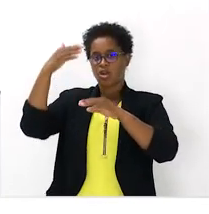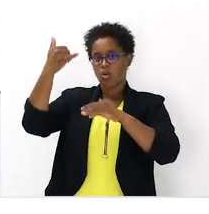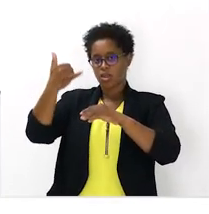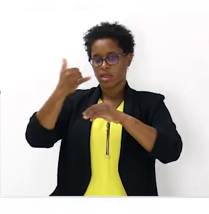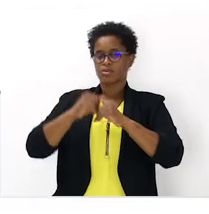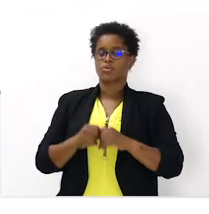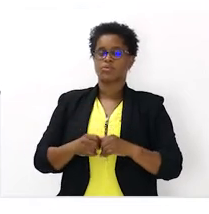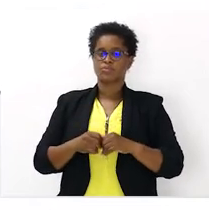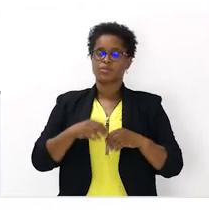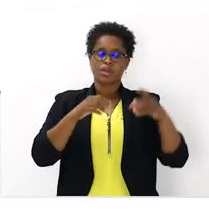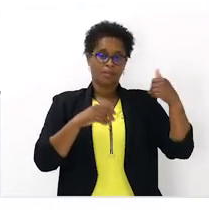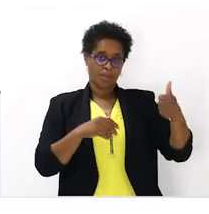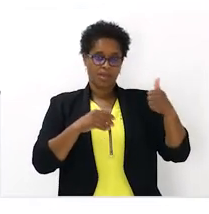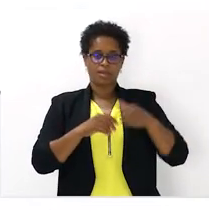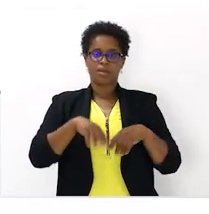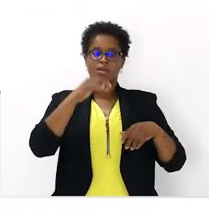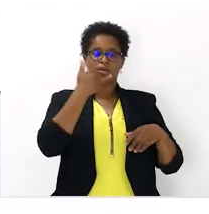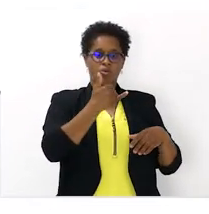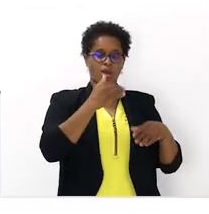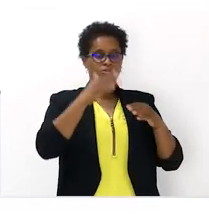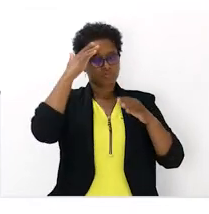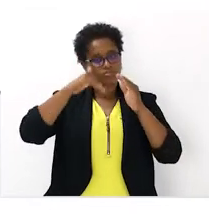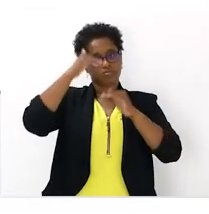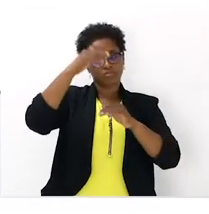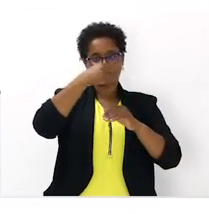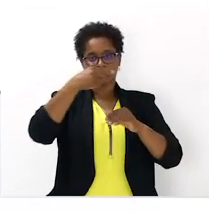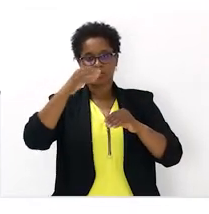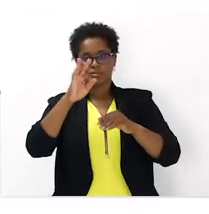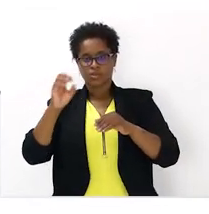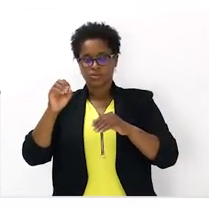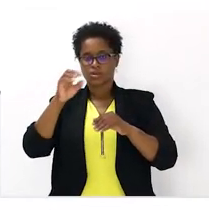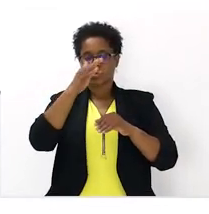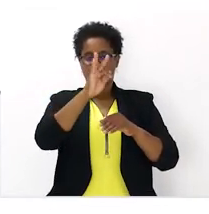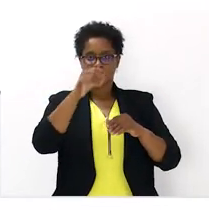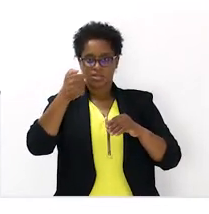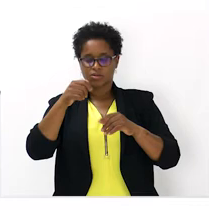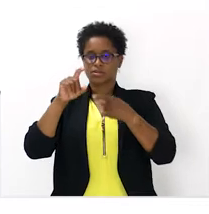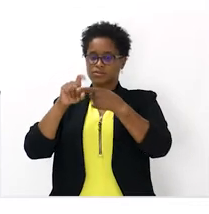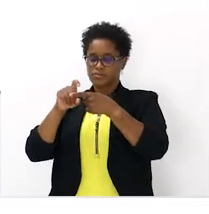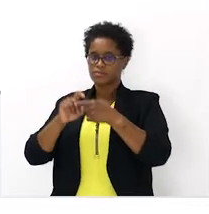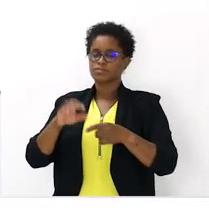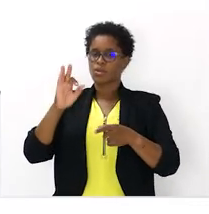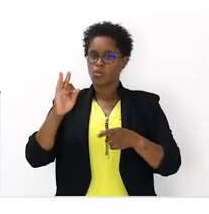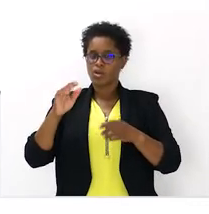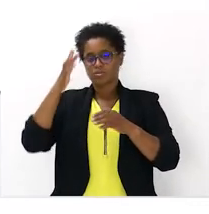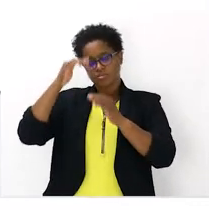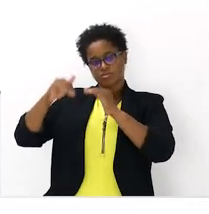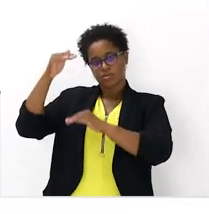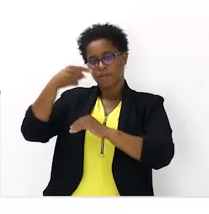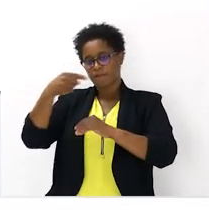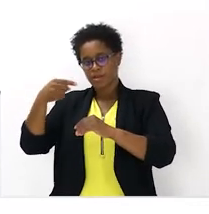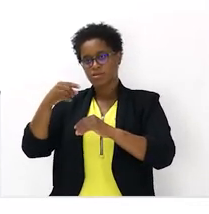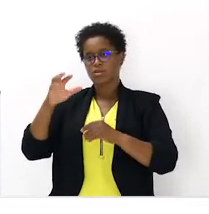quadrado. Exercício B, 4 de expoente menos 45 a dividir por 4 de expoente